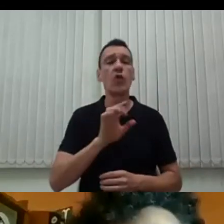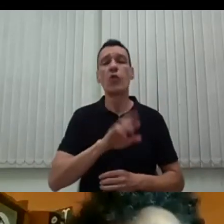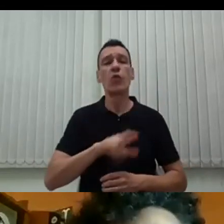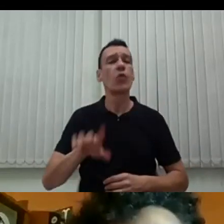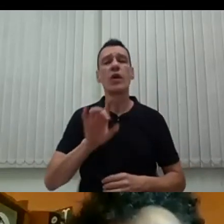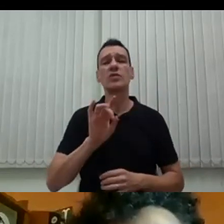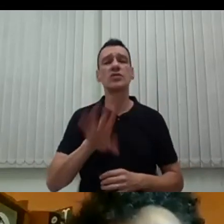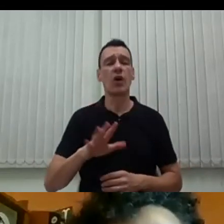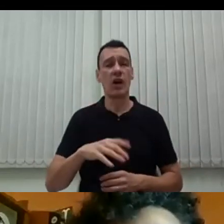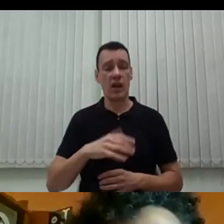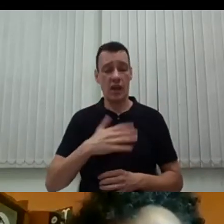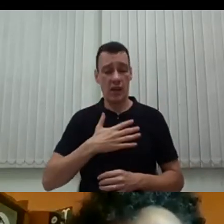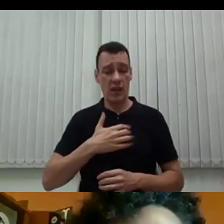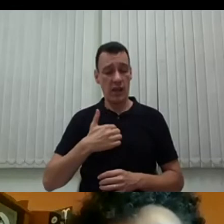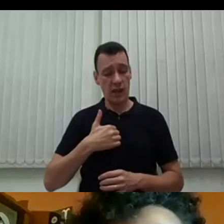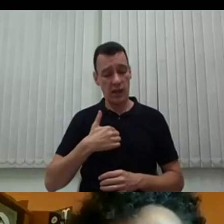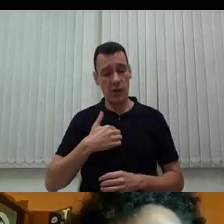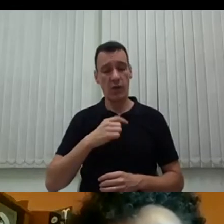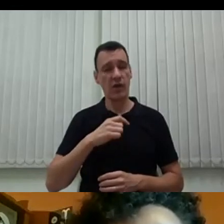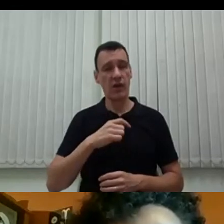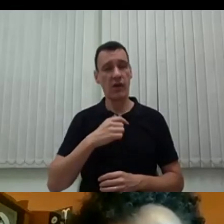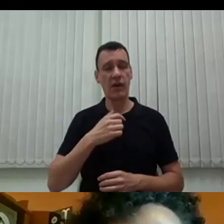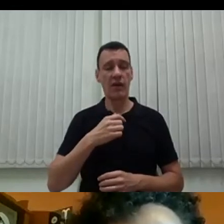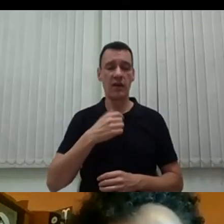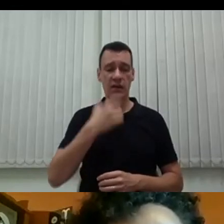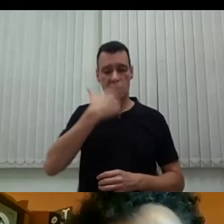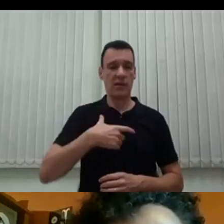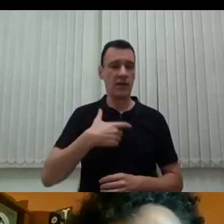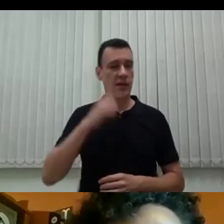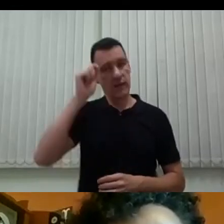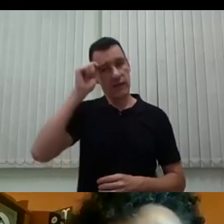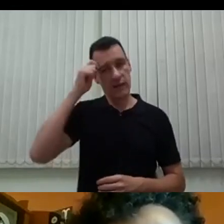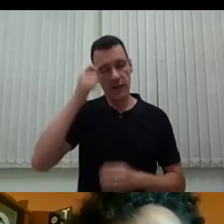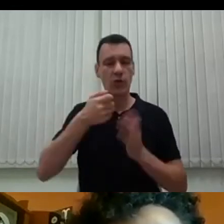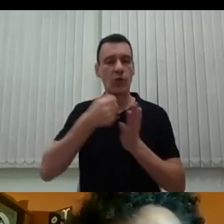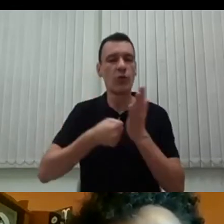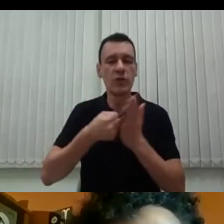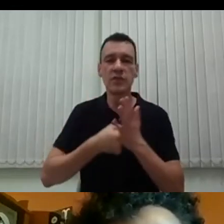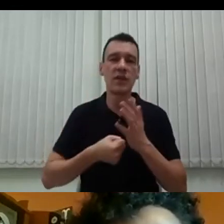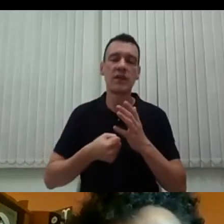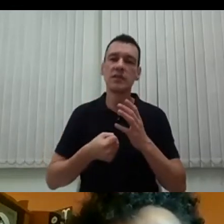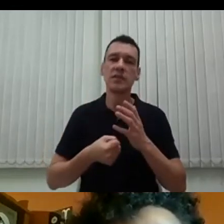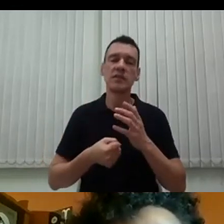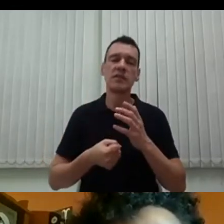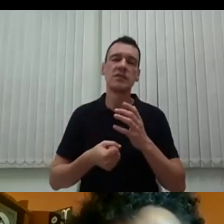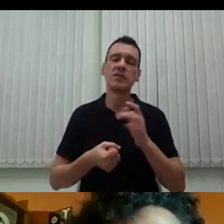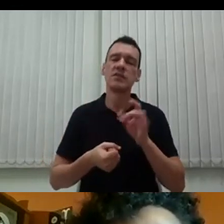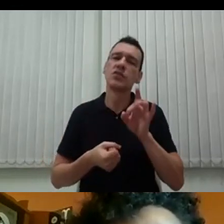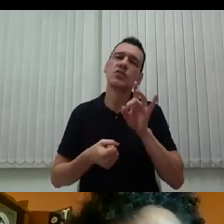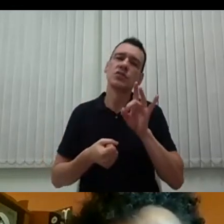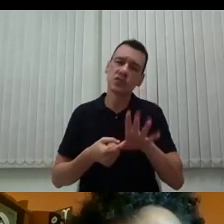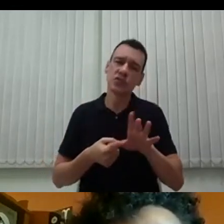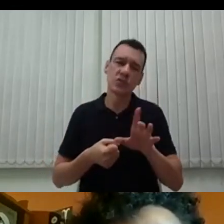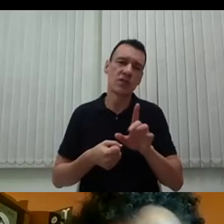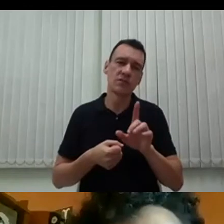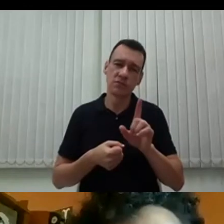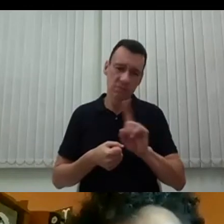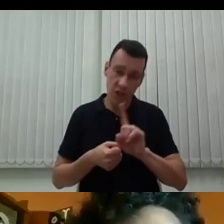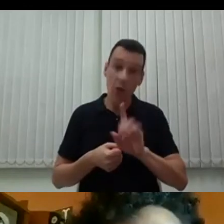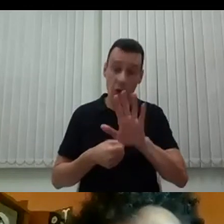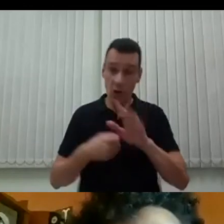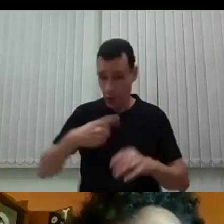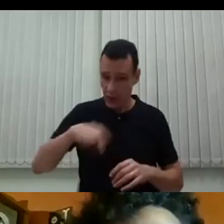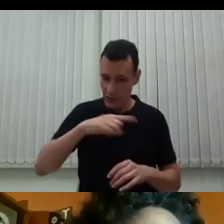tornar-se negro. E quando você se reconhece como negro, isso é um avanço tremendo,